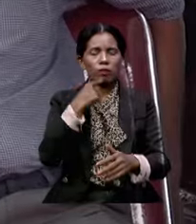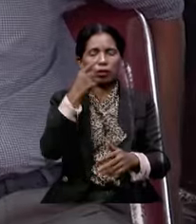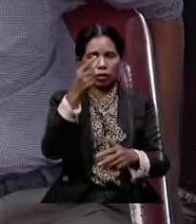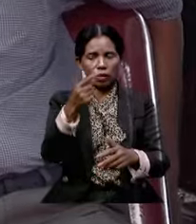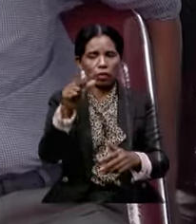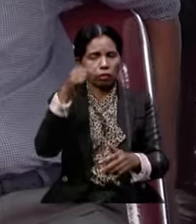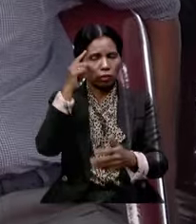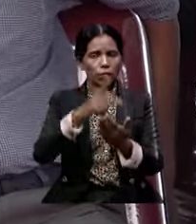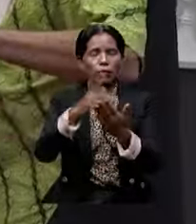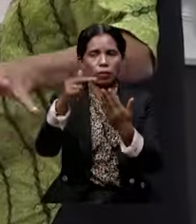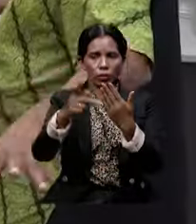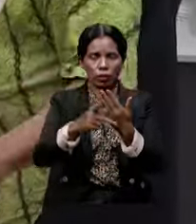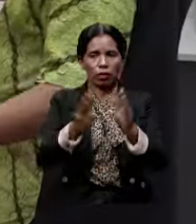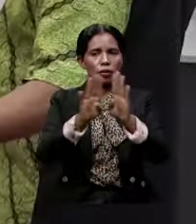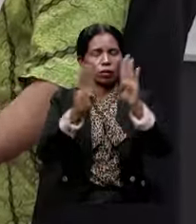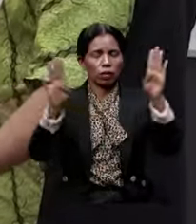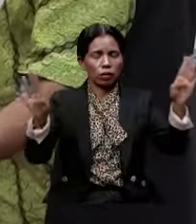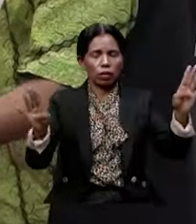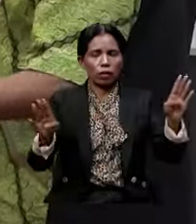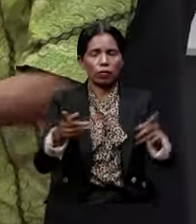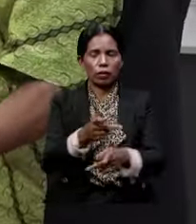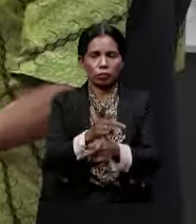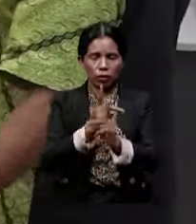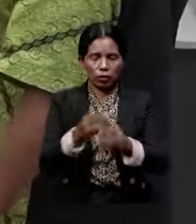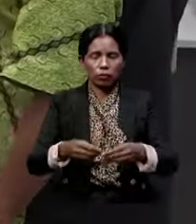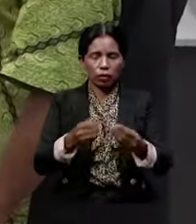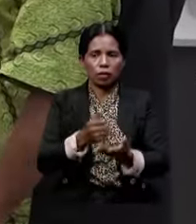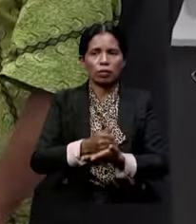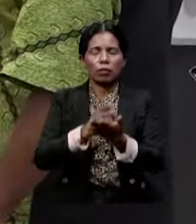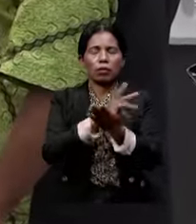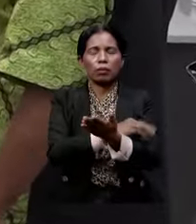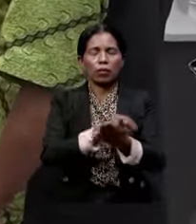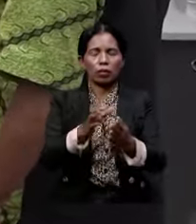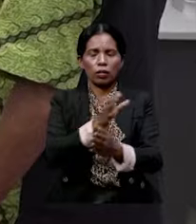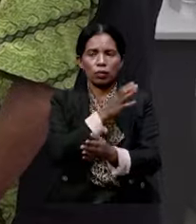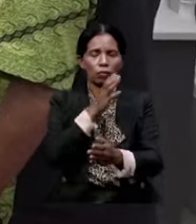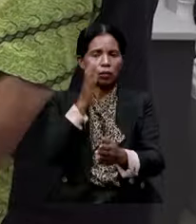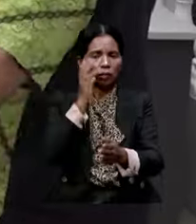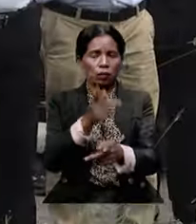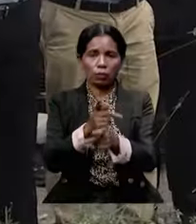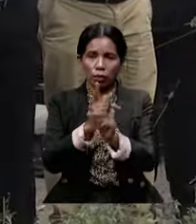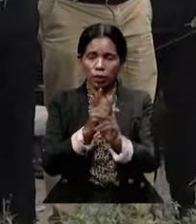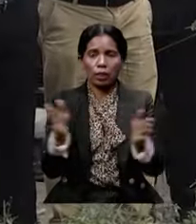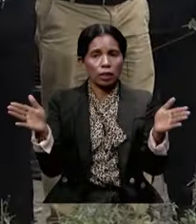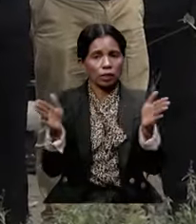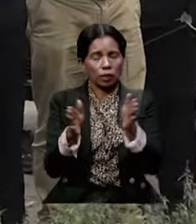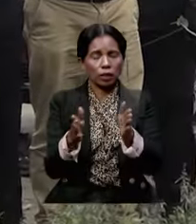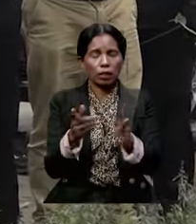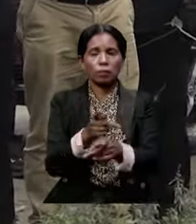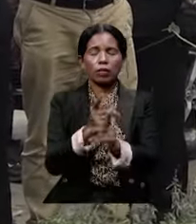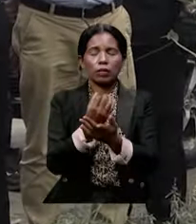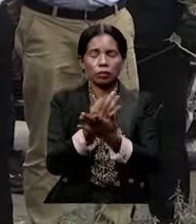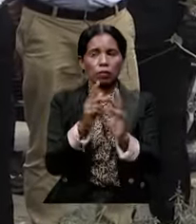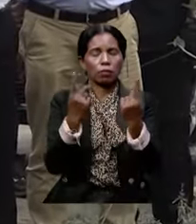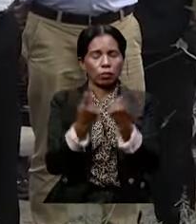CIA e programa Mos Atuloque Banco Crédito, onde foi apoio para produtor na empresa Kixira, onde desenvolve de agricultura